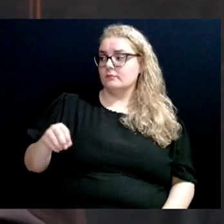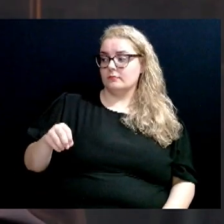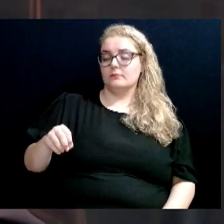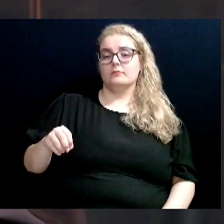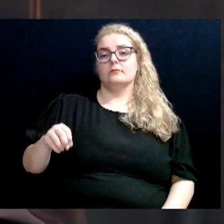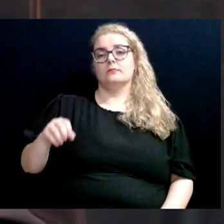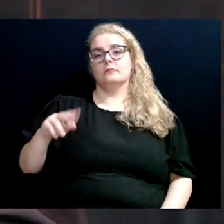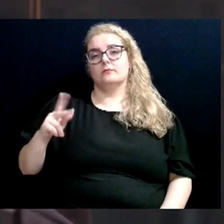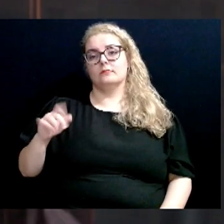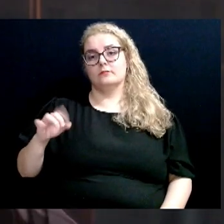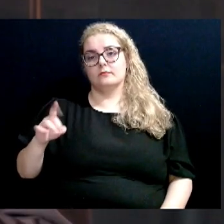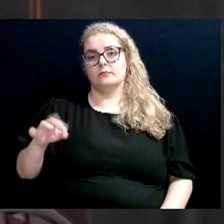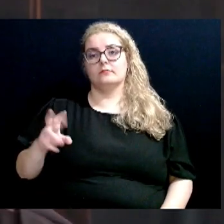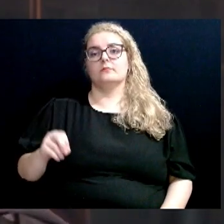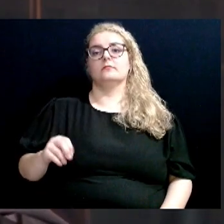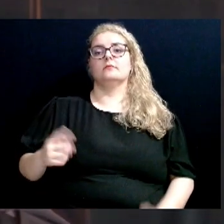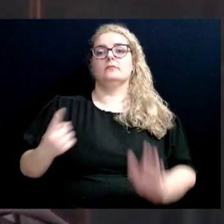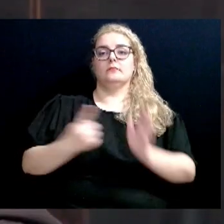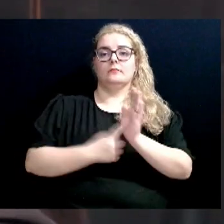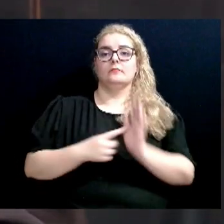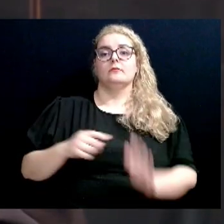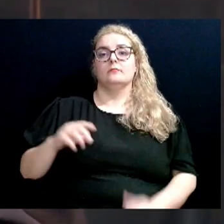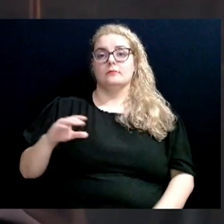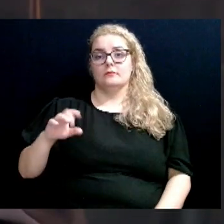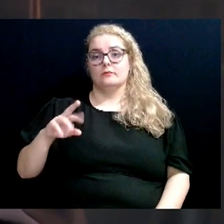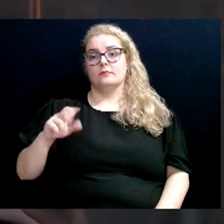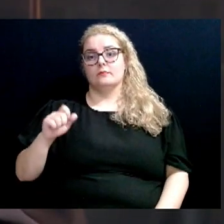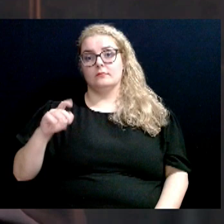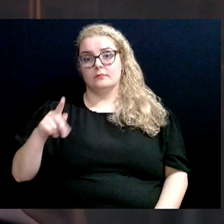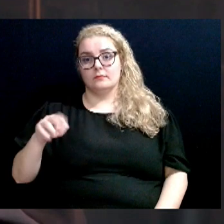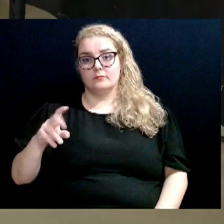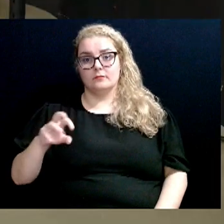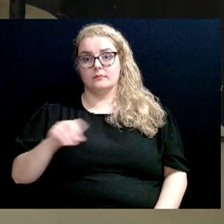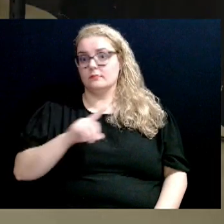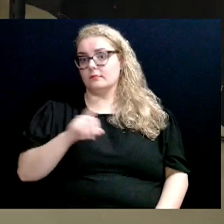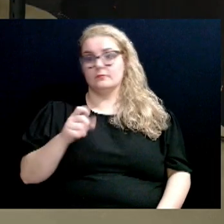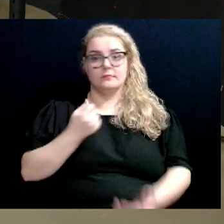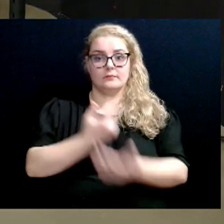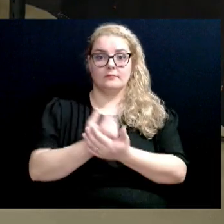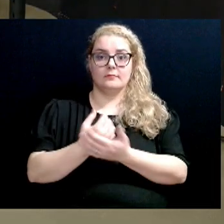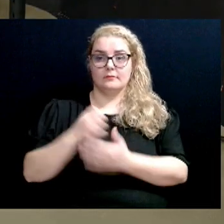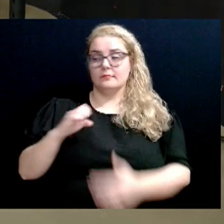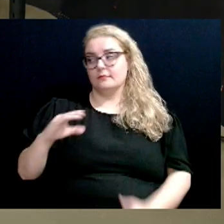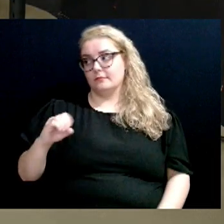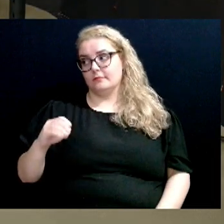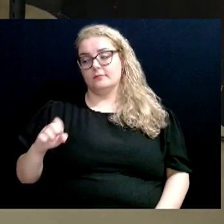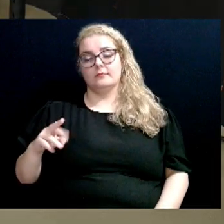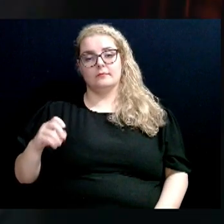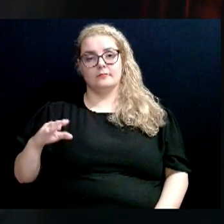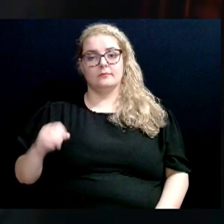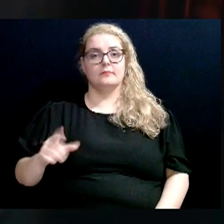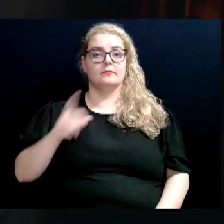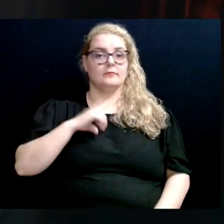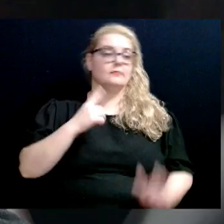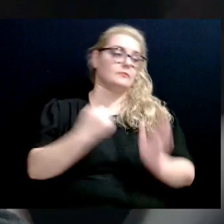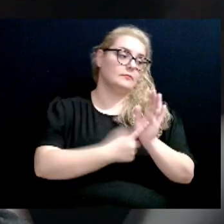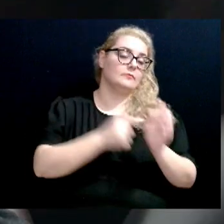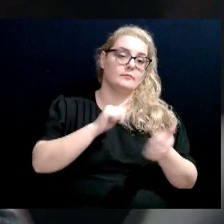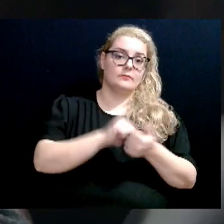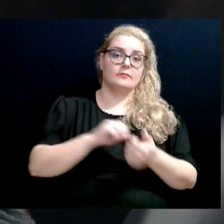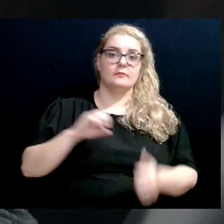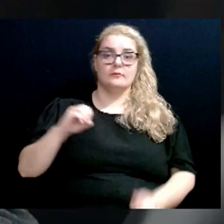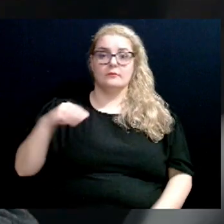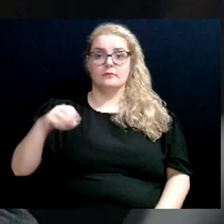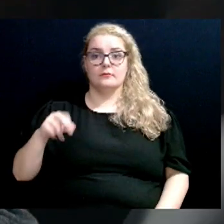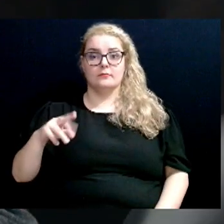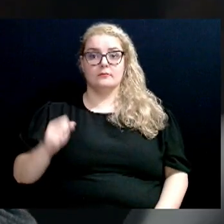te dar aí uma boa indicação, e não comprar pelos e-commerces. Existem os selos de qualidade, por exemplo, o ômega 3 é o selo IFOS também,